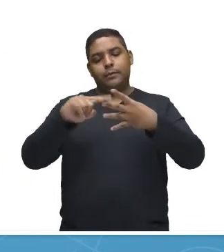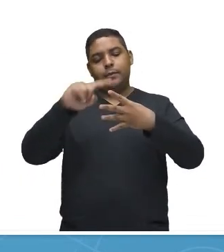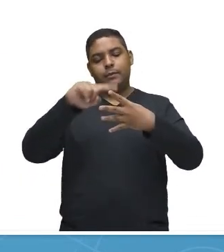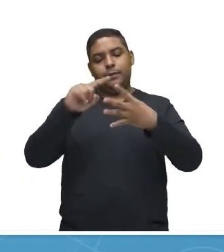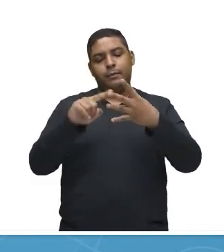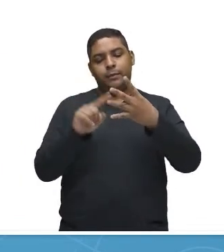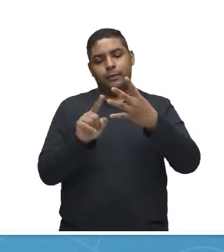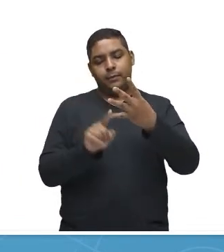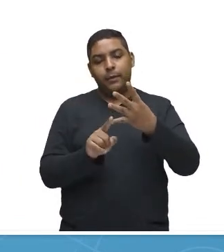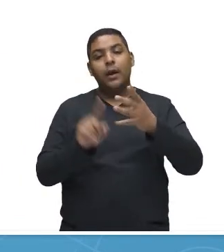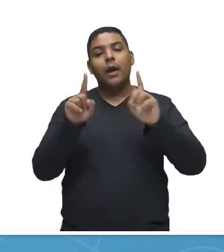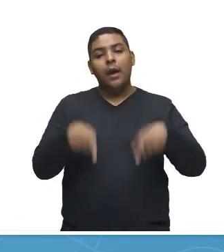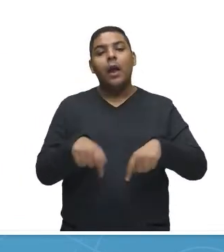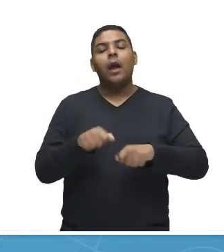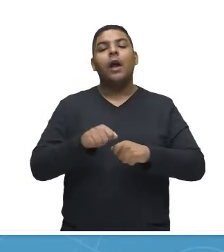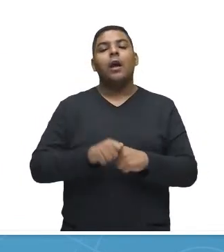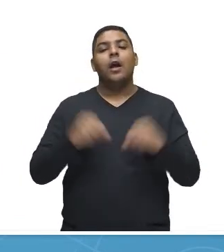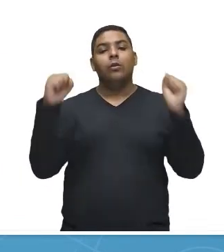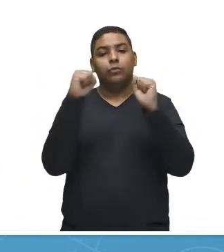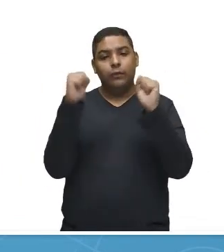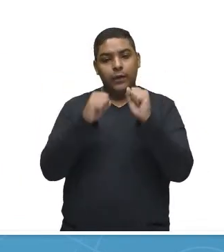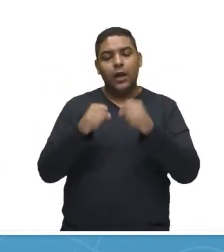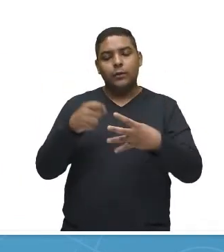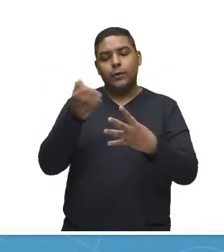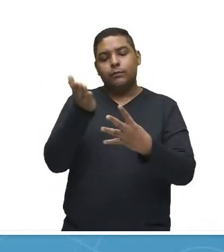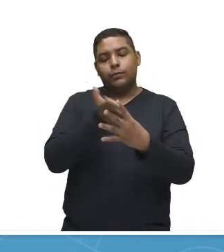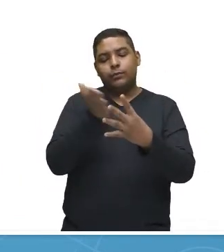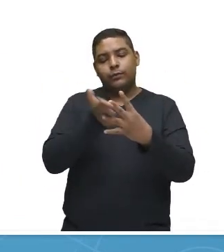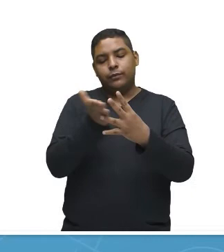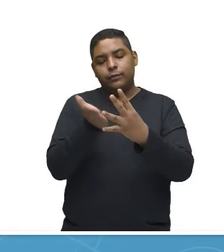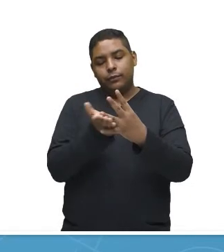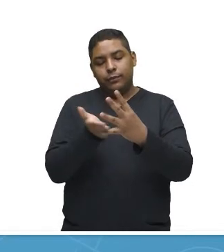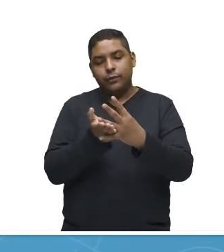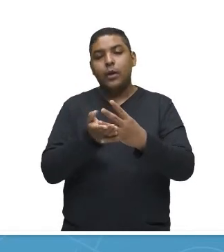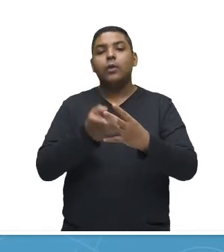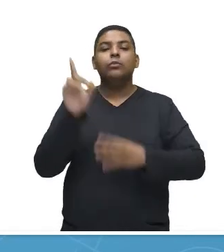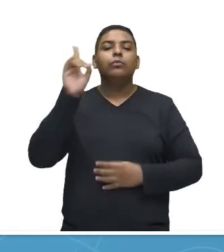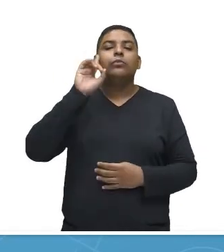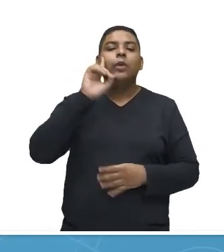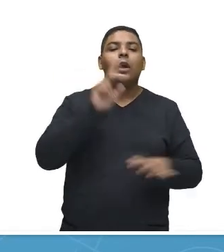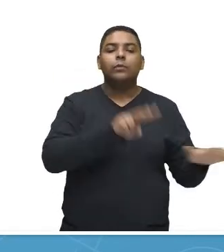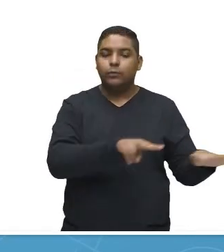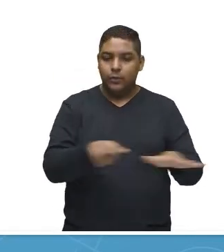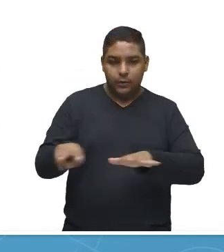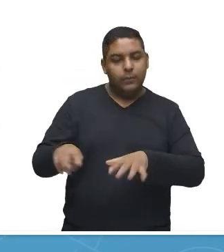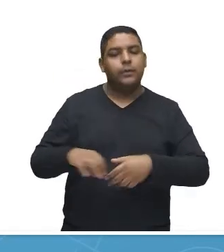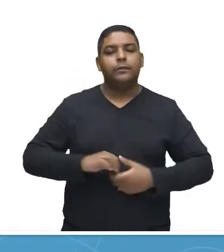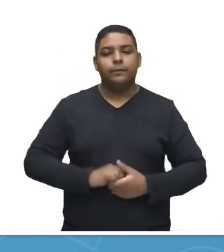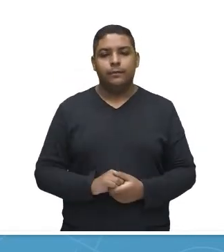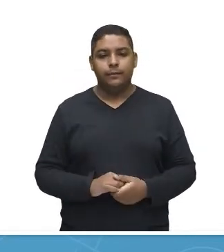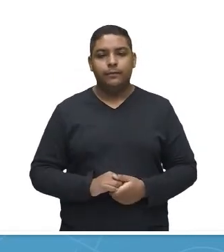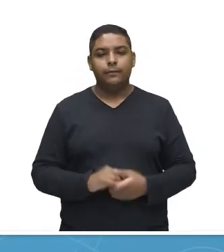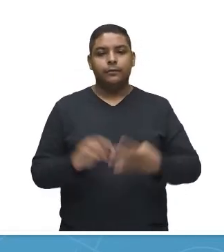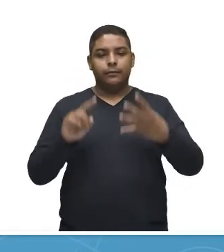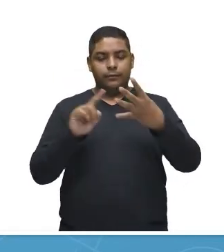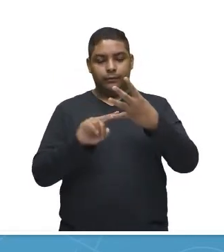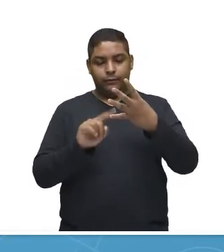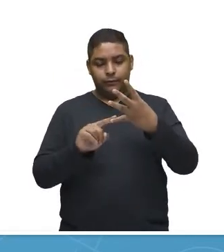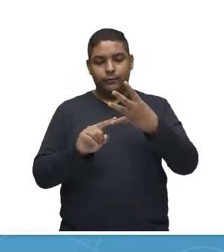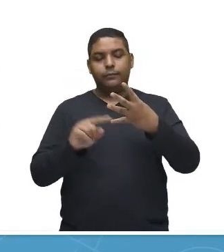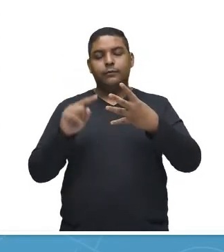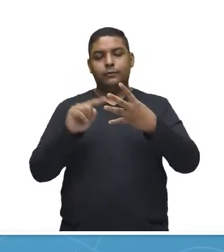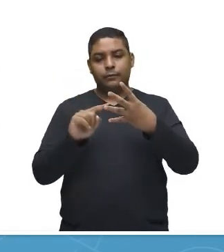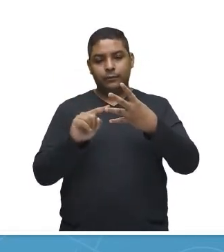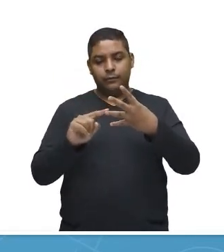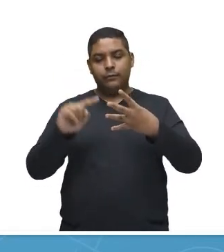como a gente pode estar dividindo elas durante o nosso dia, durante a nossa semana, tá? Da base, exercícios do